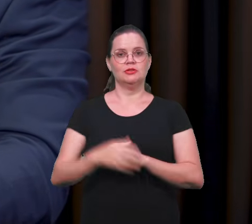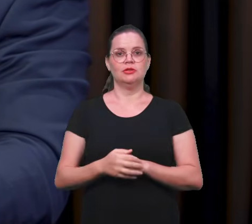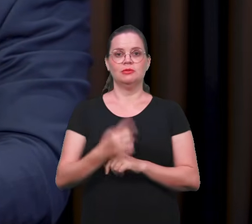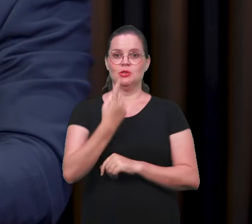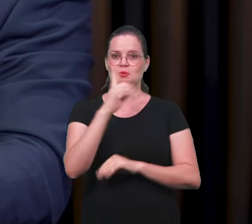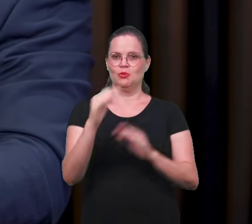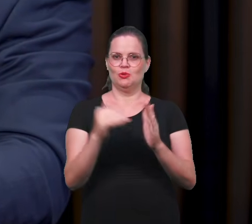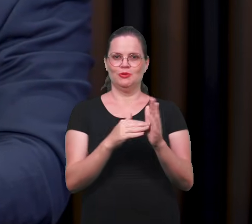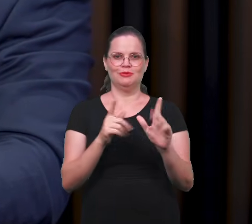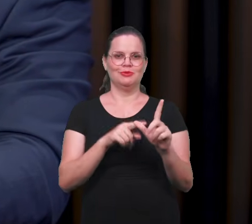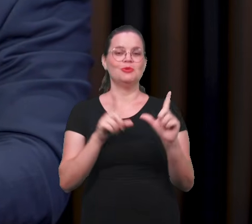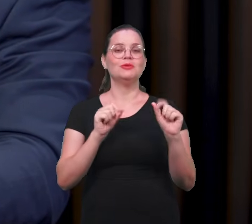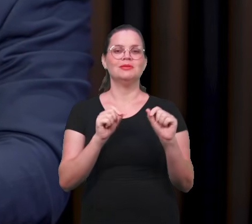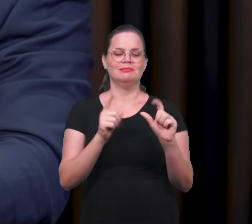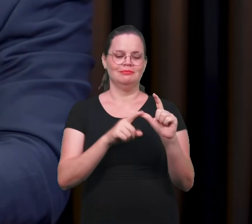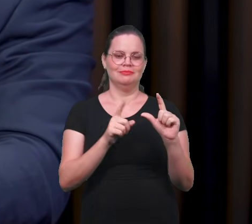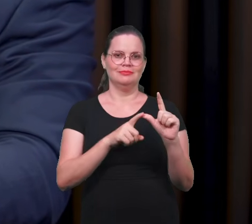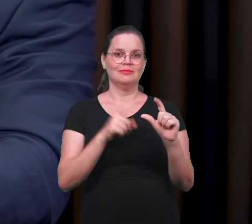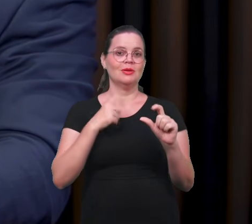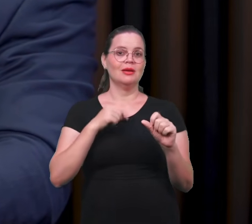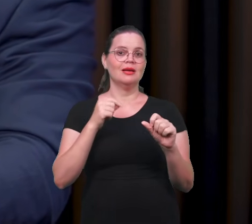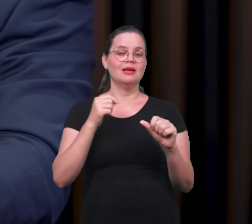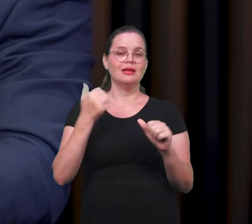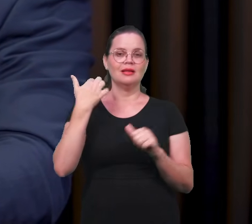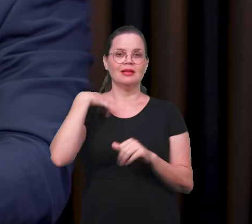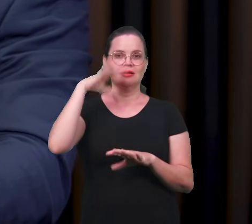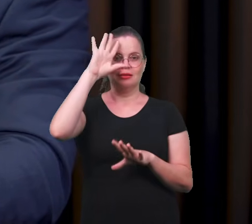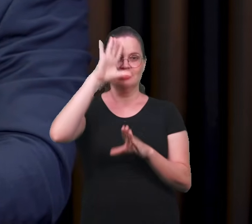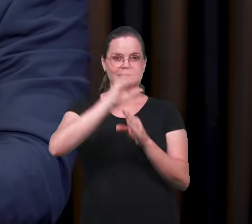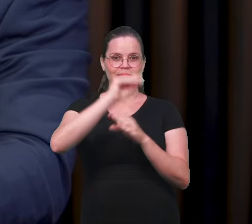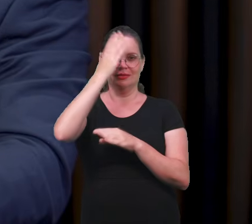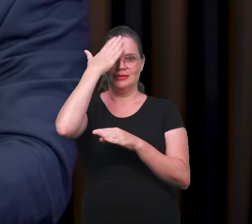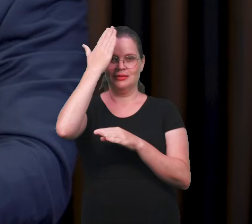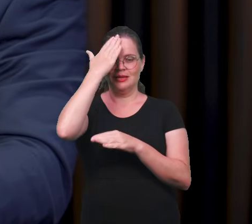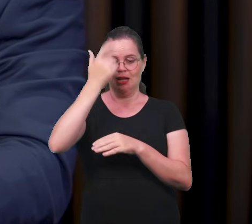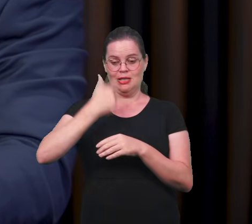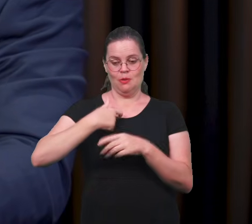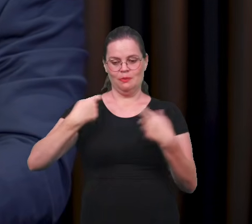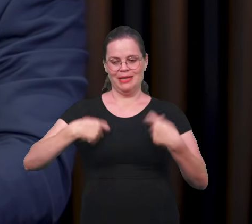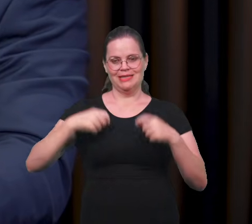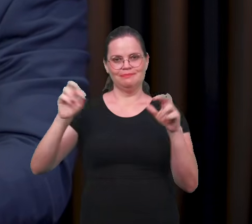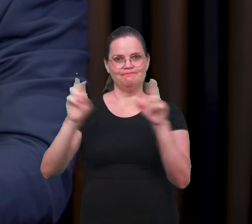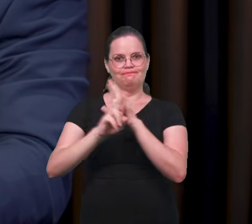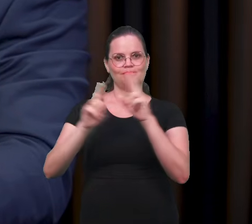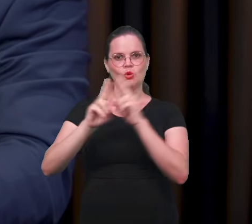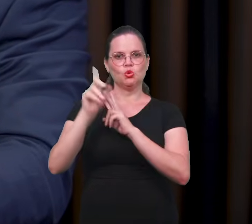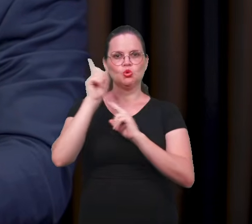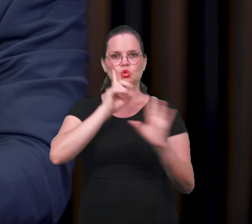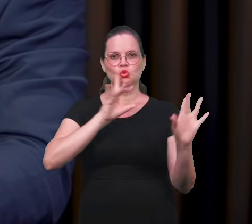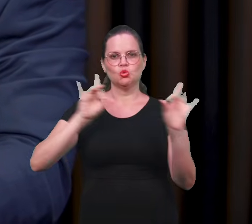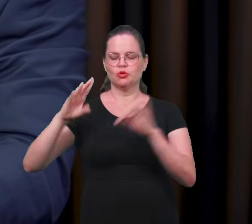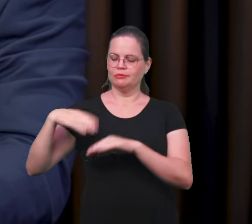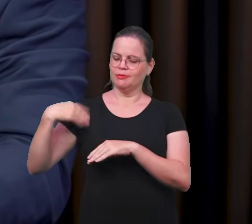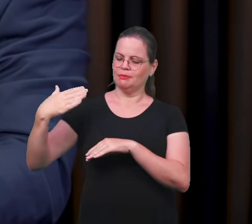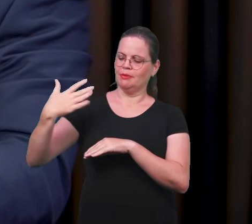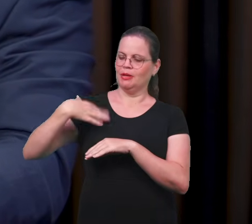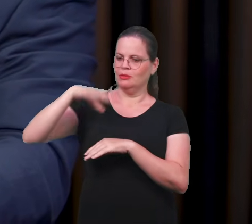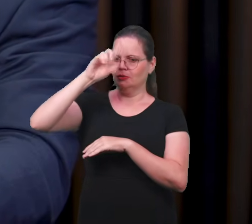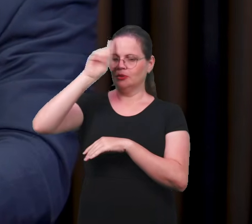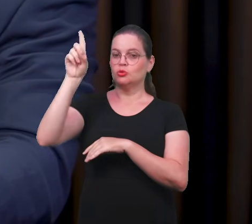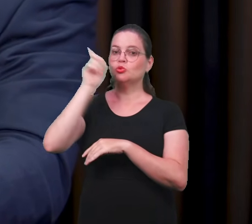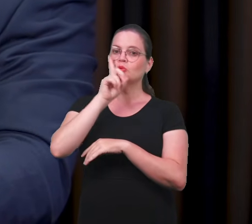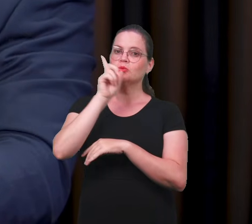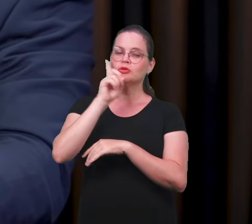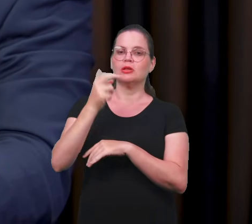por último, entender que nós temos que ter um relacionamento contínuo, ou seja, não para, nós não